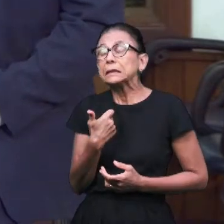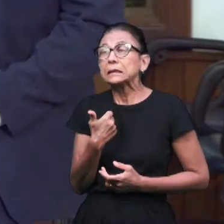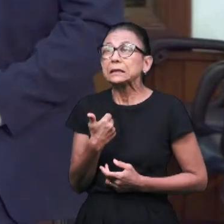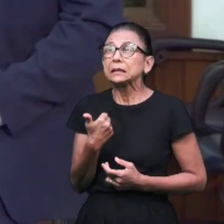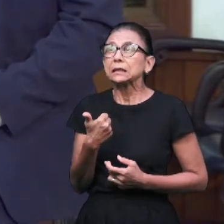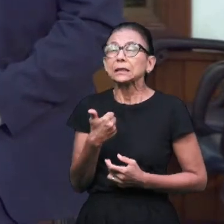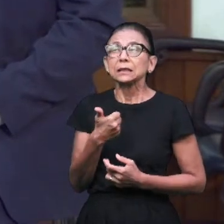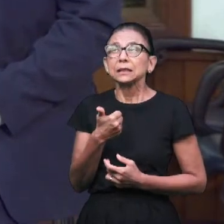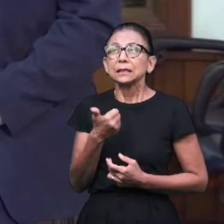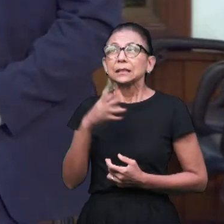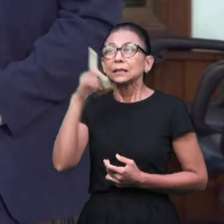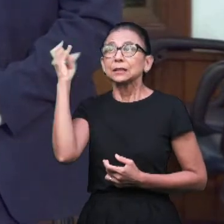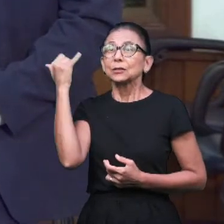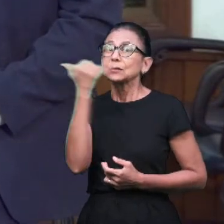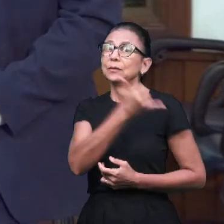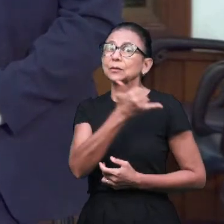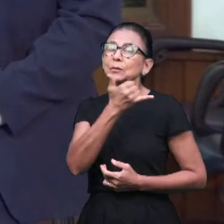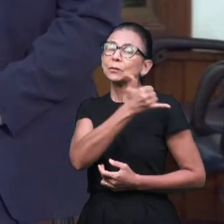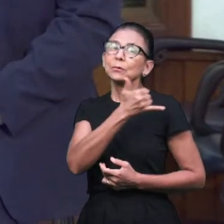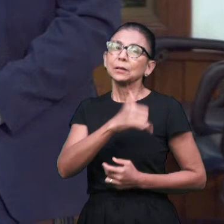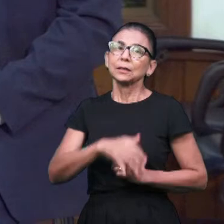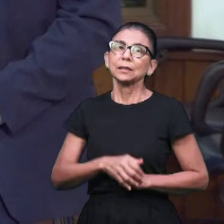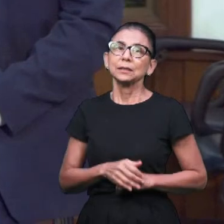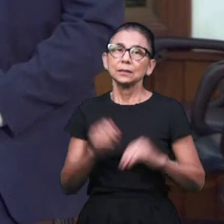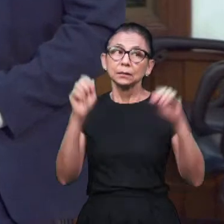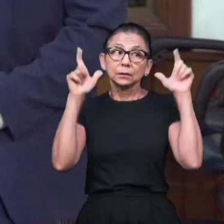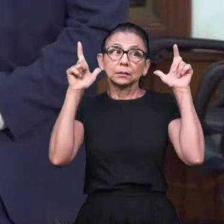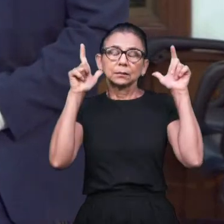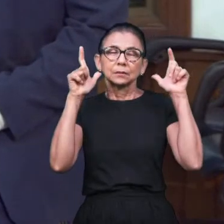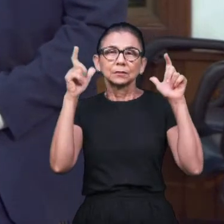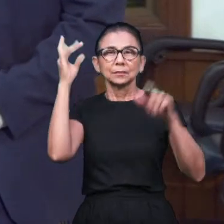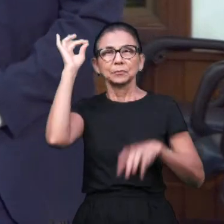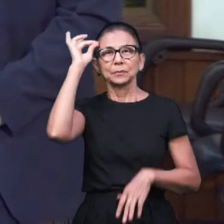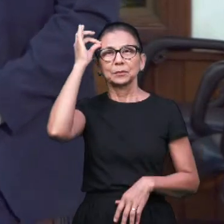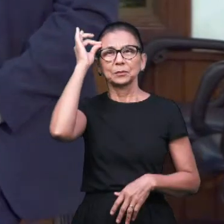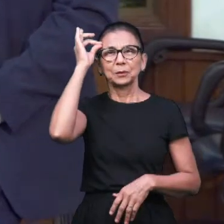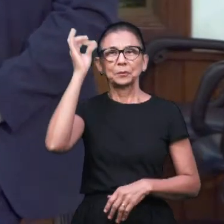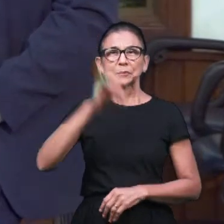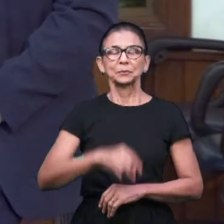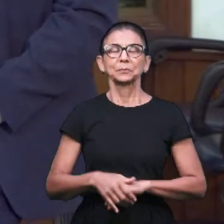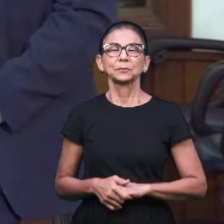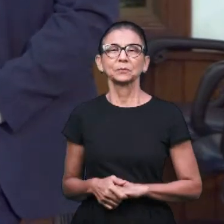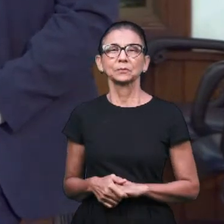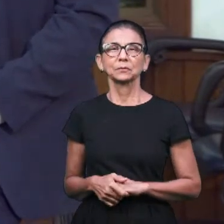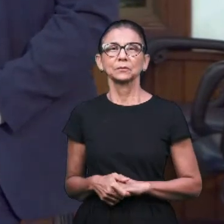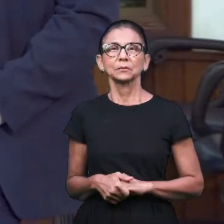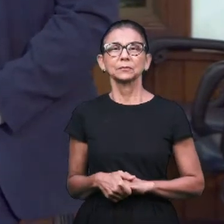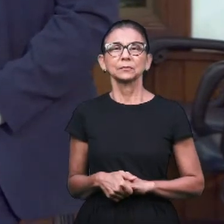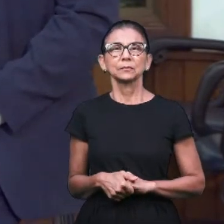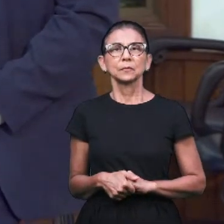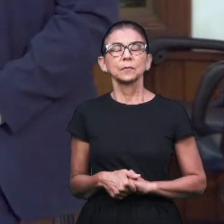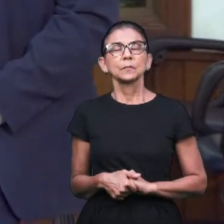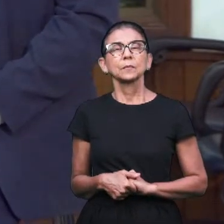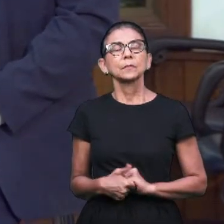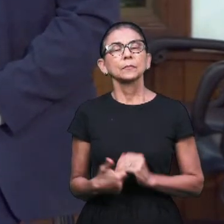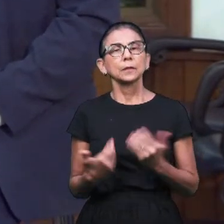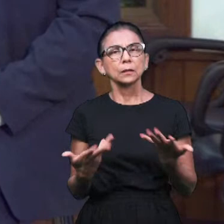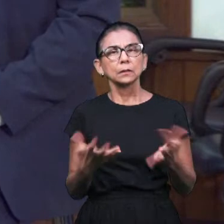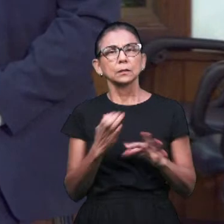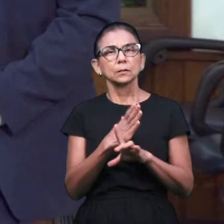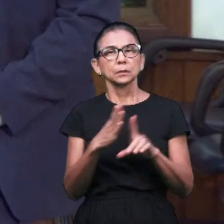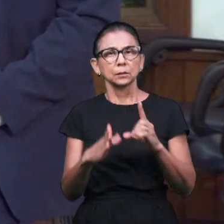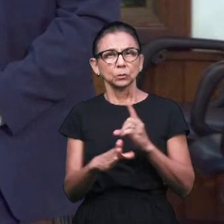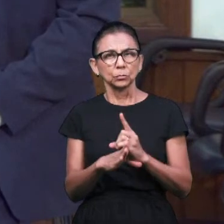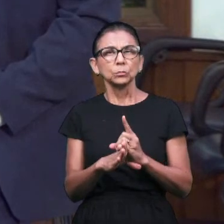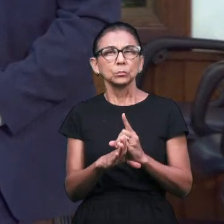despertamento espiritual para a vida dele, né? Então aquilo ali foi muito importante. Então esses cultos da família têm despertado, o Senhor tem dado muitos